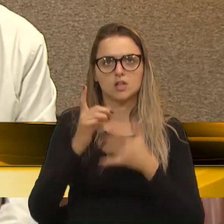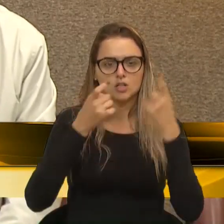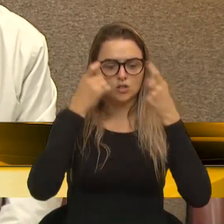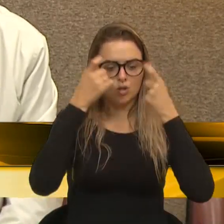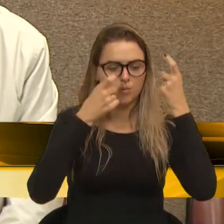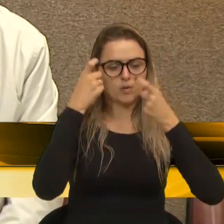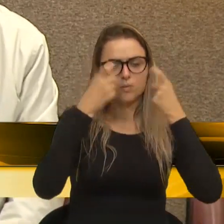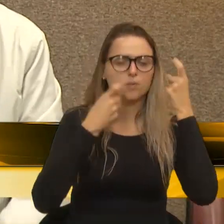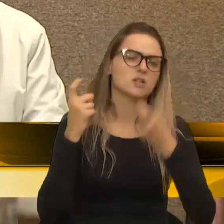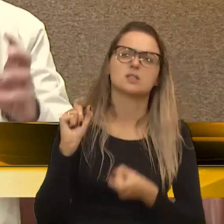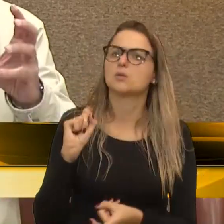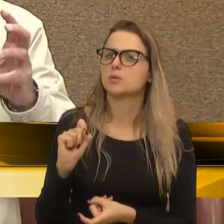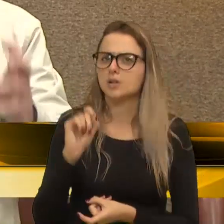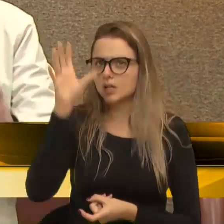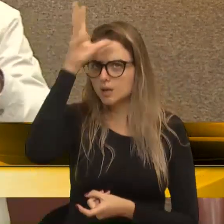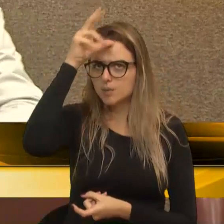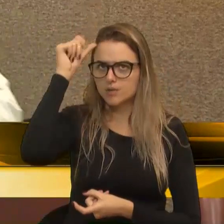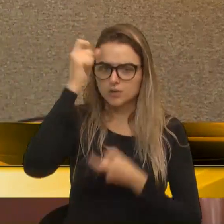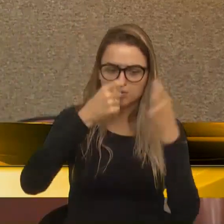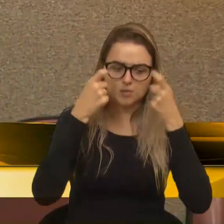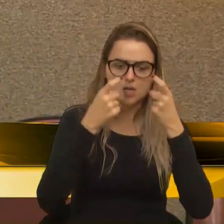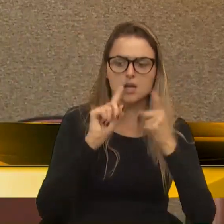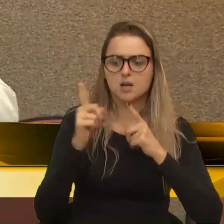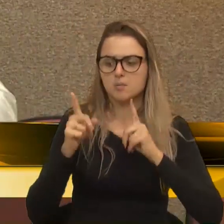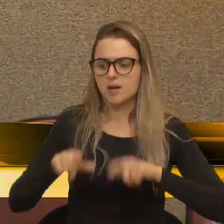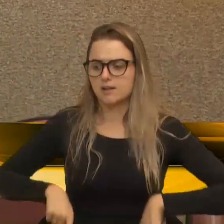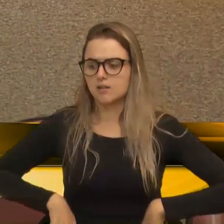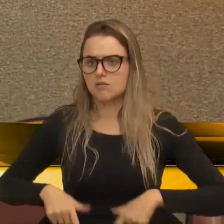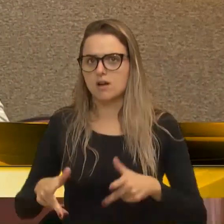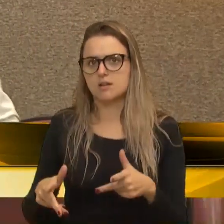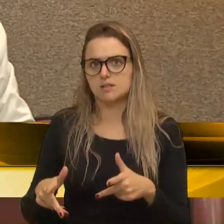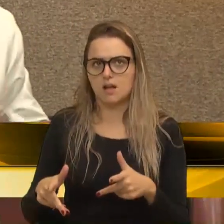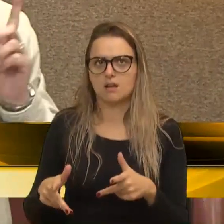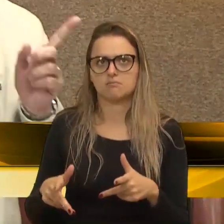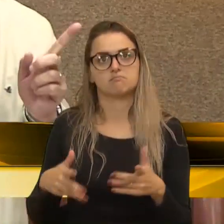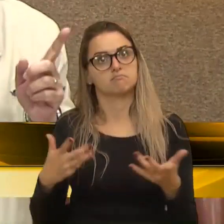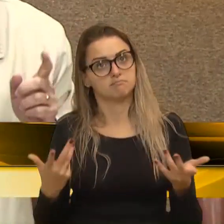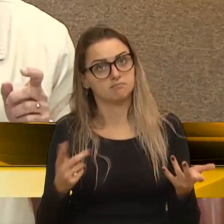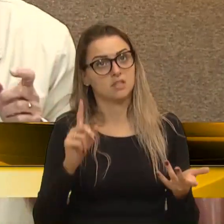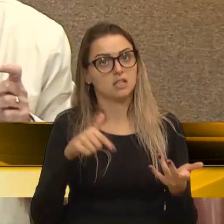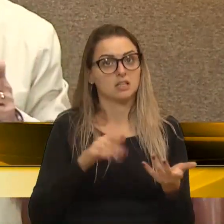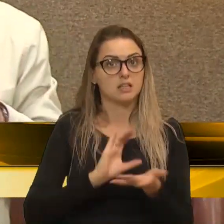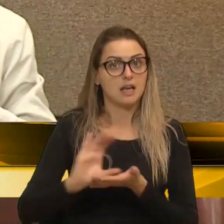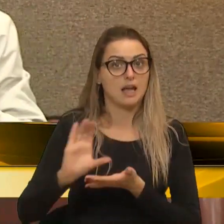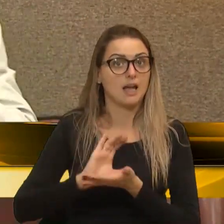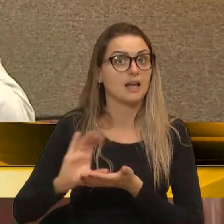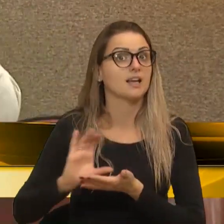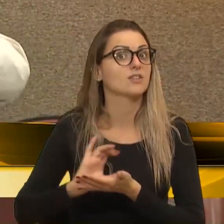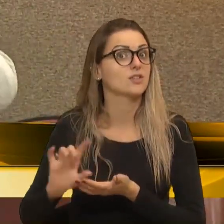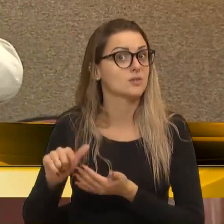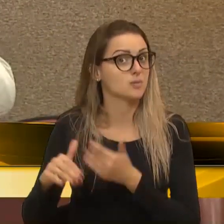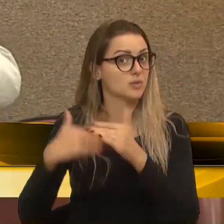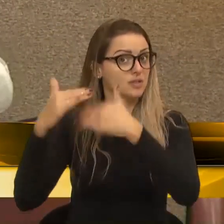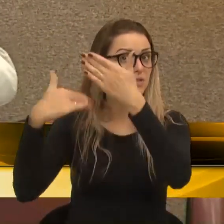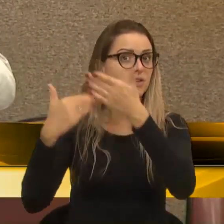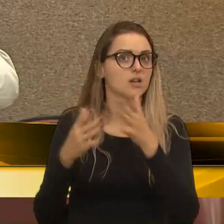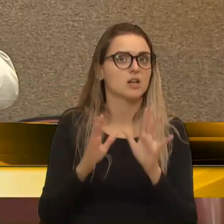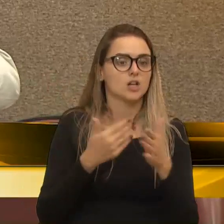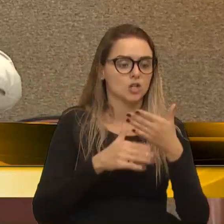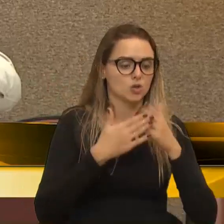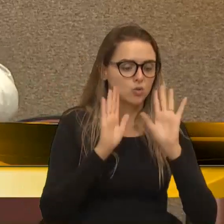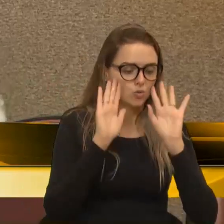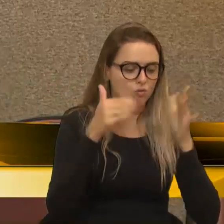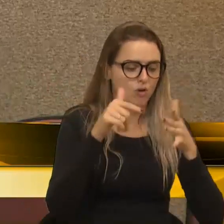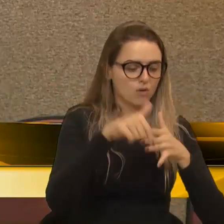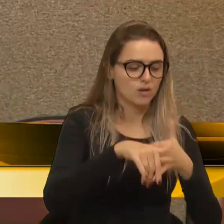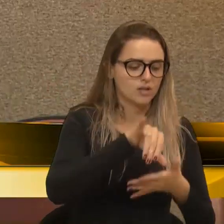preocupação é para não gastarmos, quando na verdade seria investimento, vamos concentrar tudo